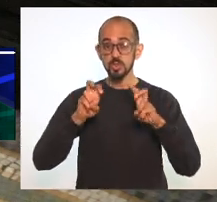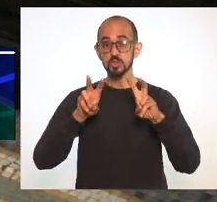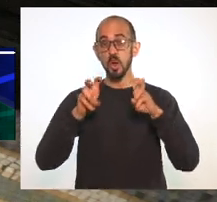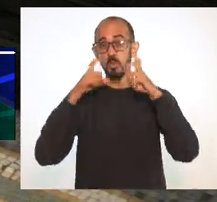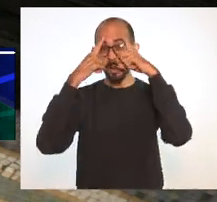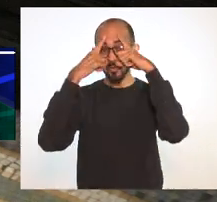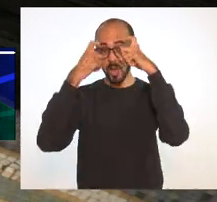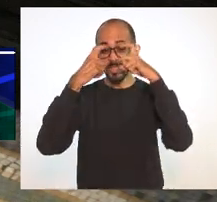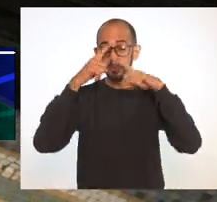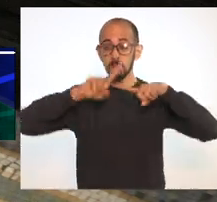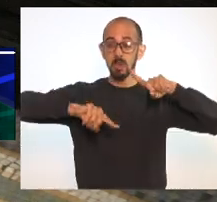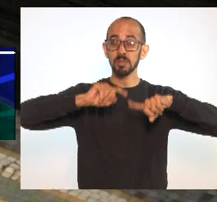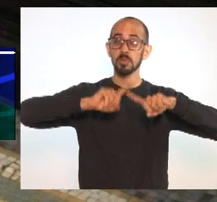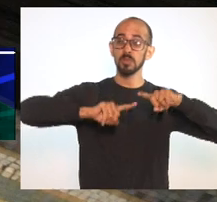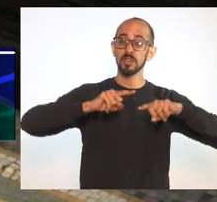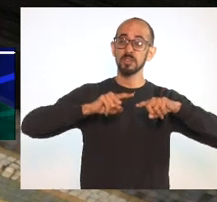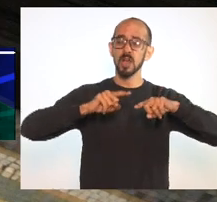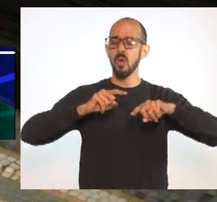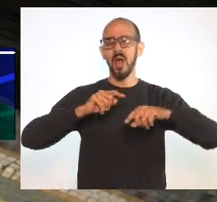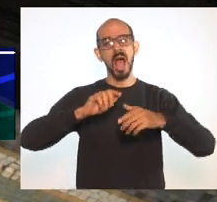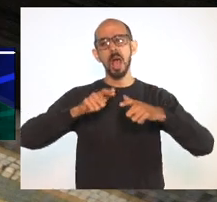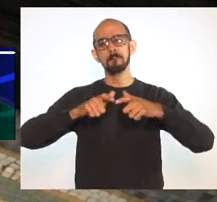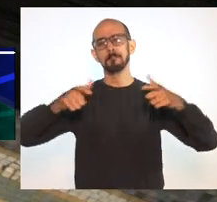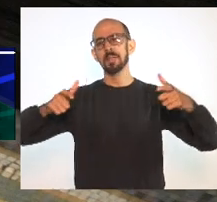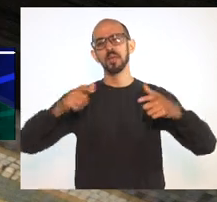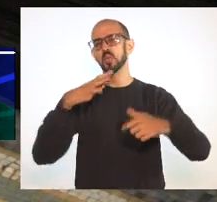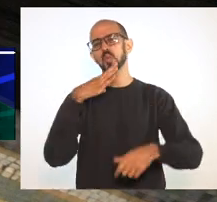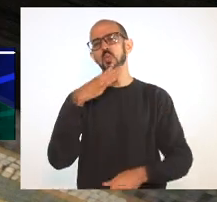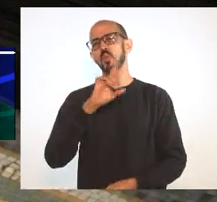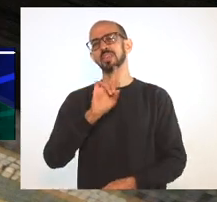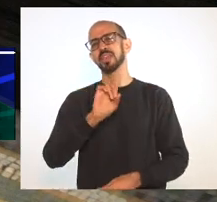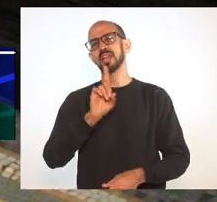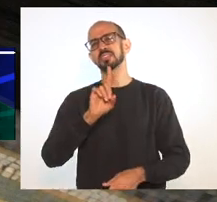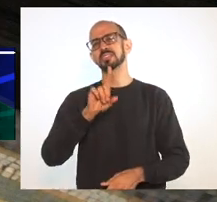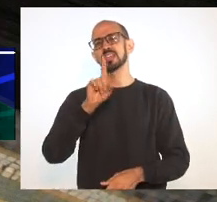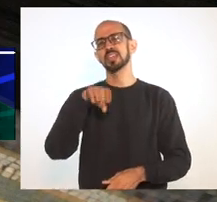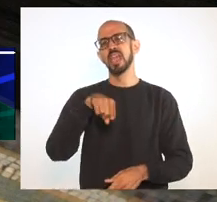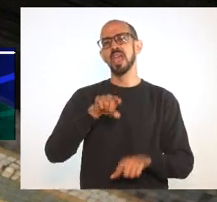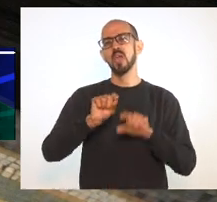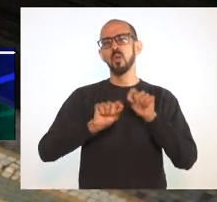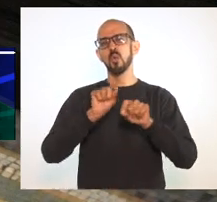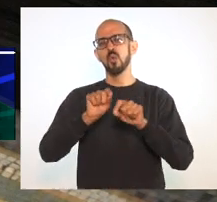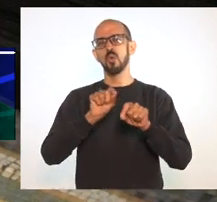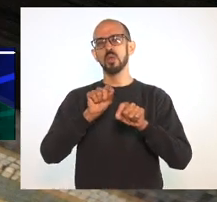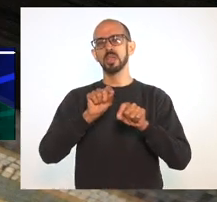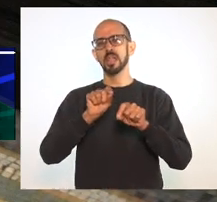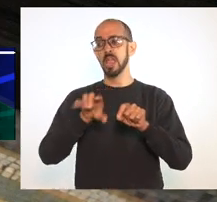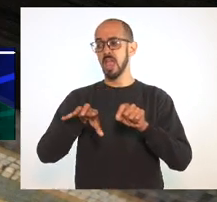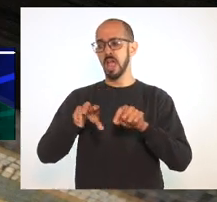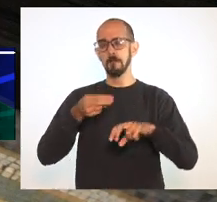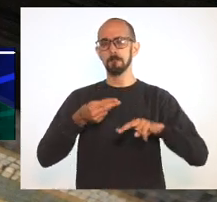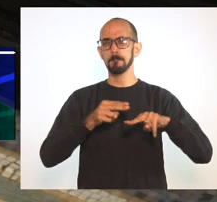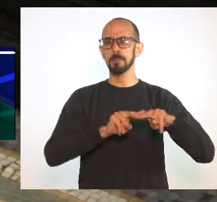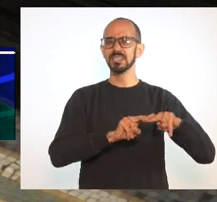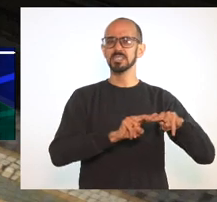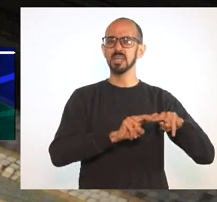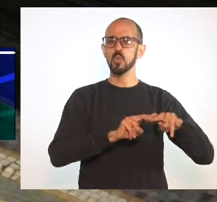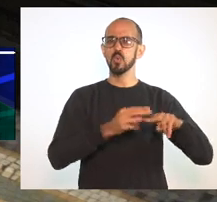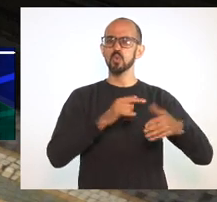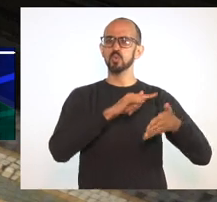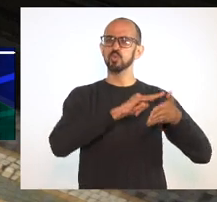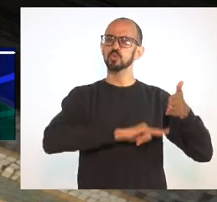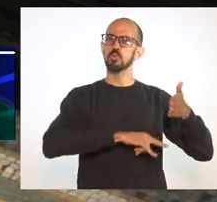é desconhecido de muitos, que é a questão da supressão dos documentos. Uma infinidade